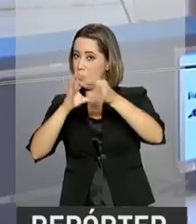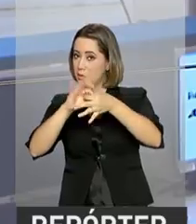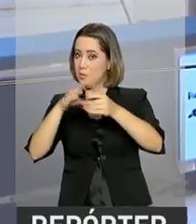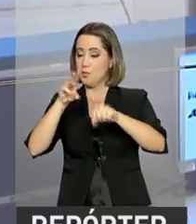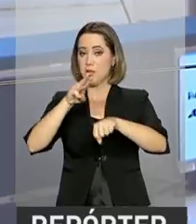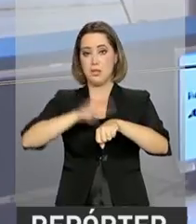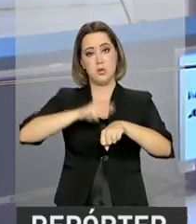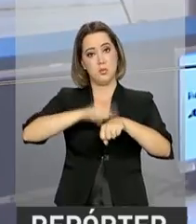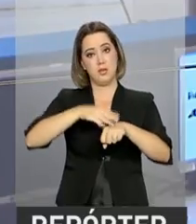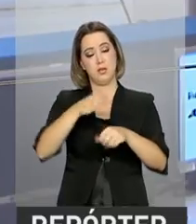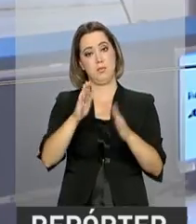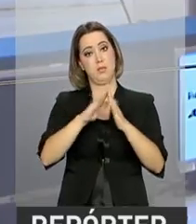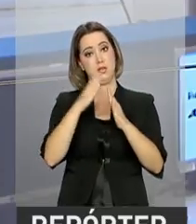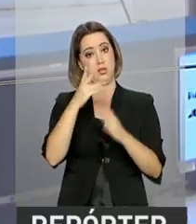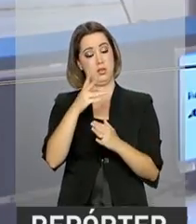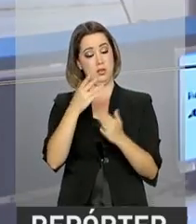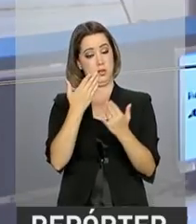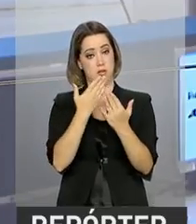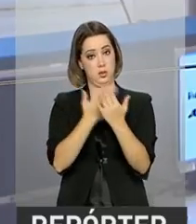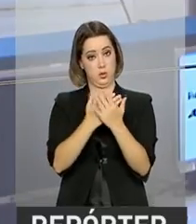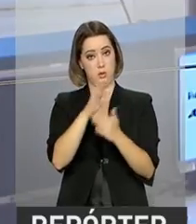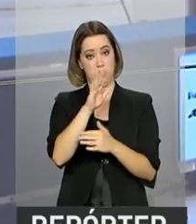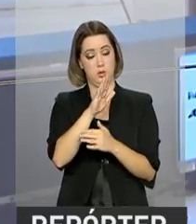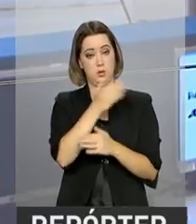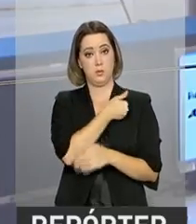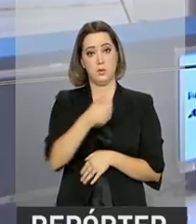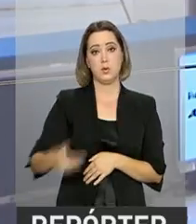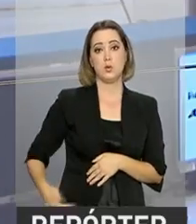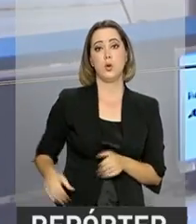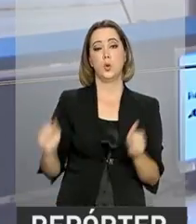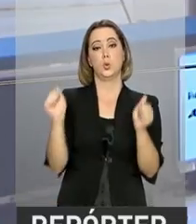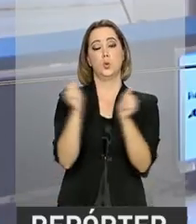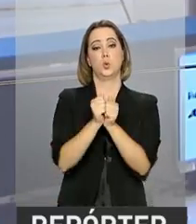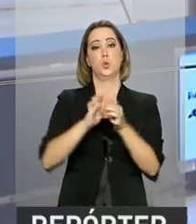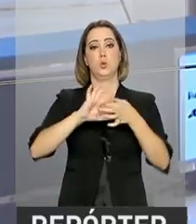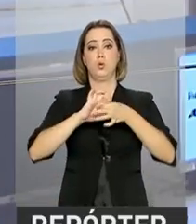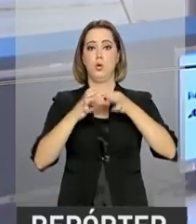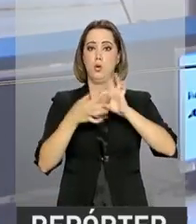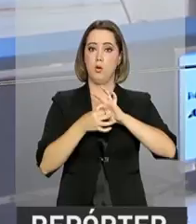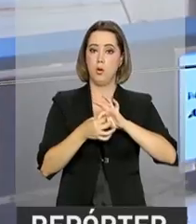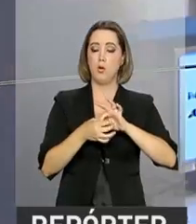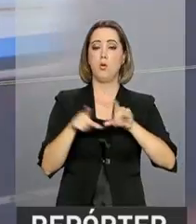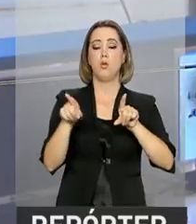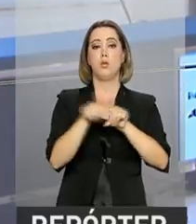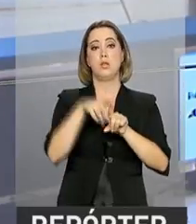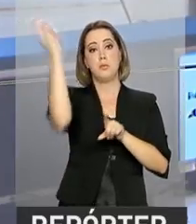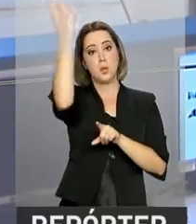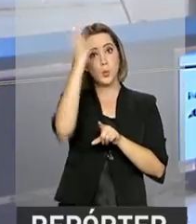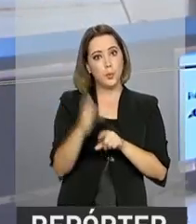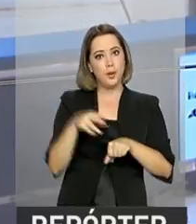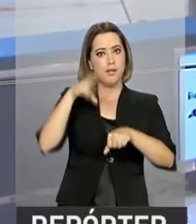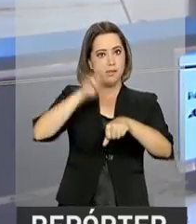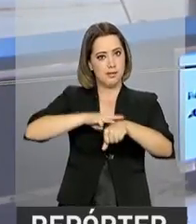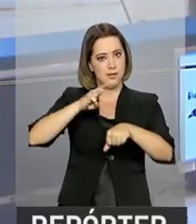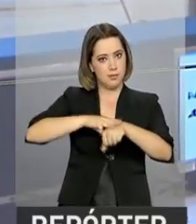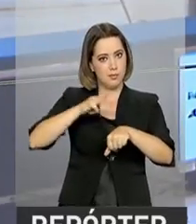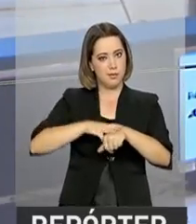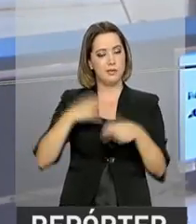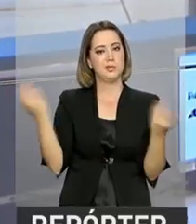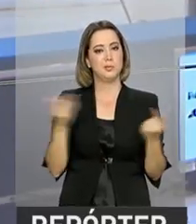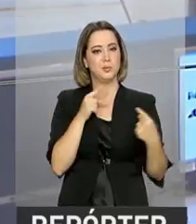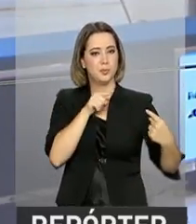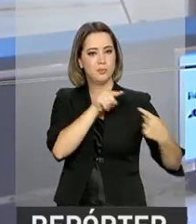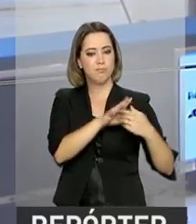públicas este ano a competição Será junto com a olimpíada brasileira de matemática a OBM a meta é aumentar o número de